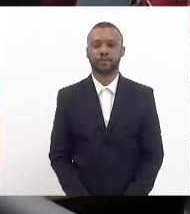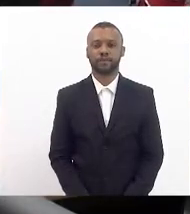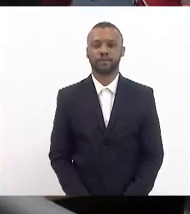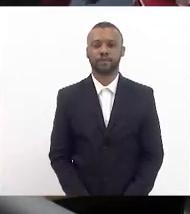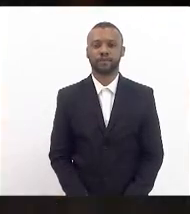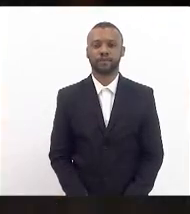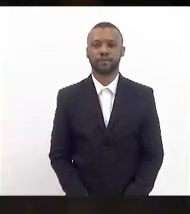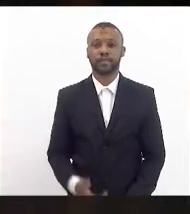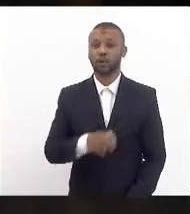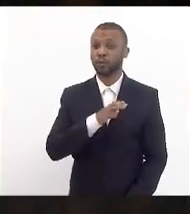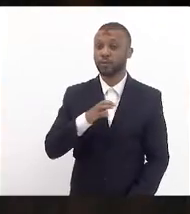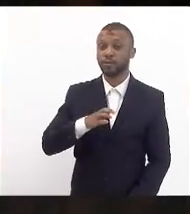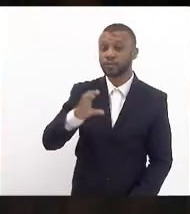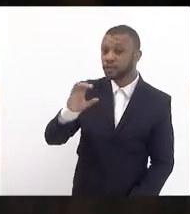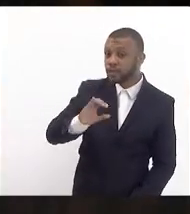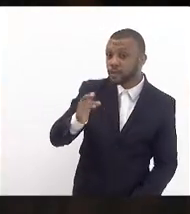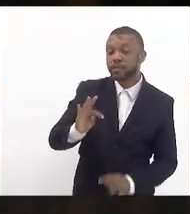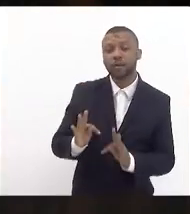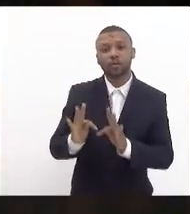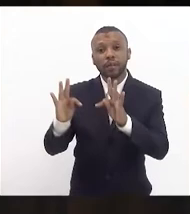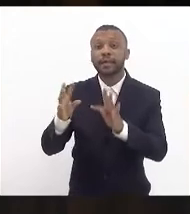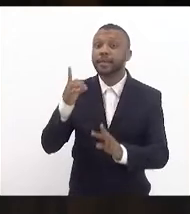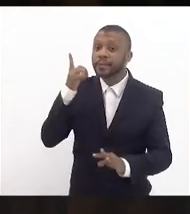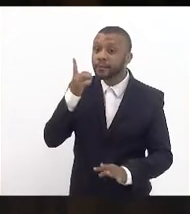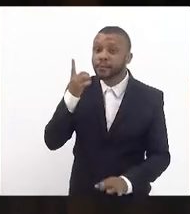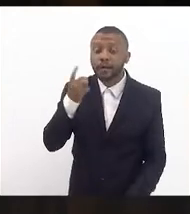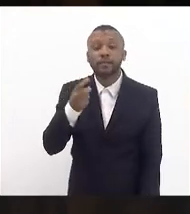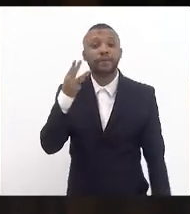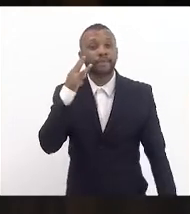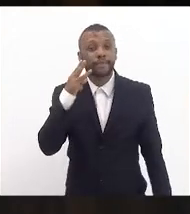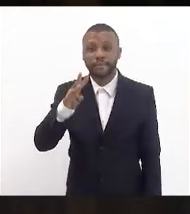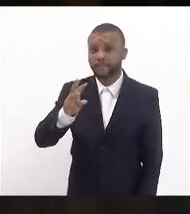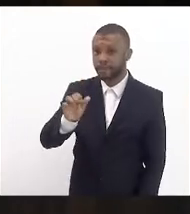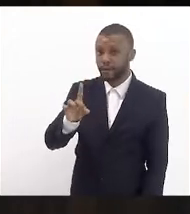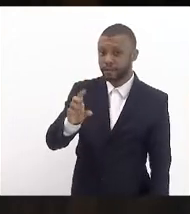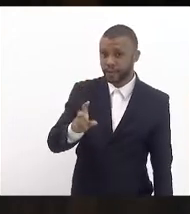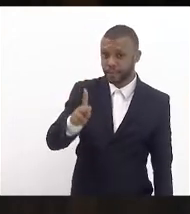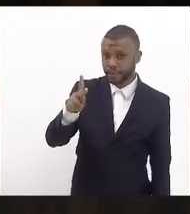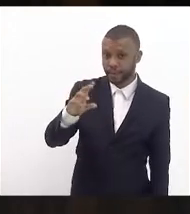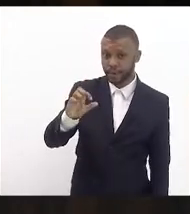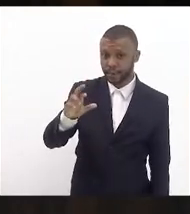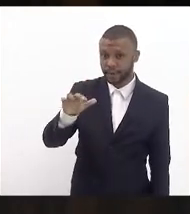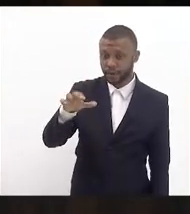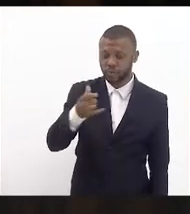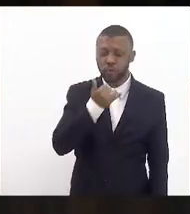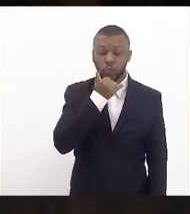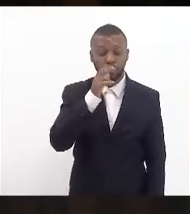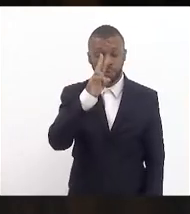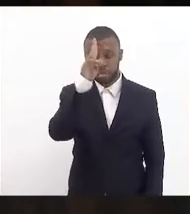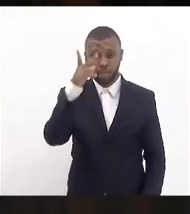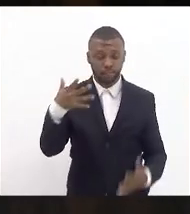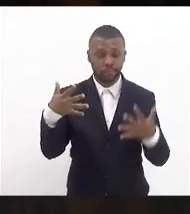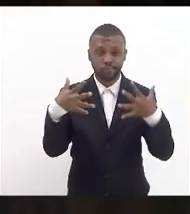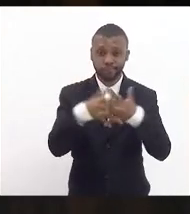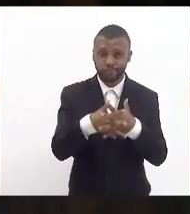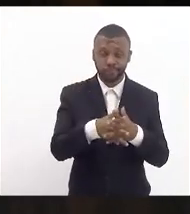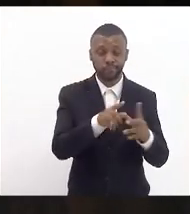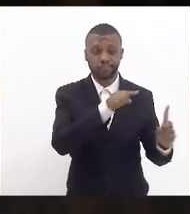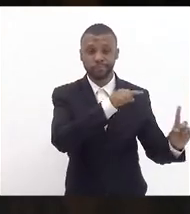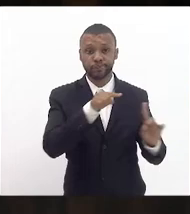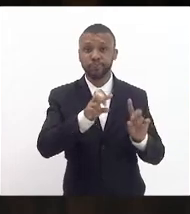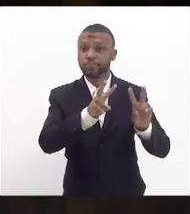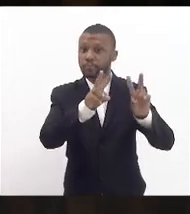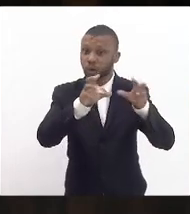Pela Comissão de Ciência e Tecnologia, deputado Valdeque Carneiro. Perdão. Rosane Félix, pela Comissão de Assuntos da